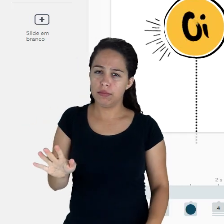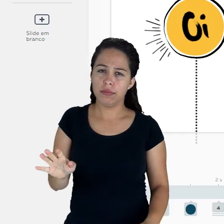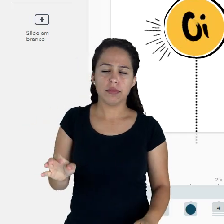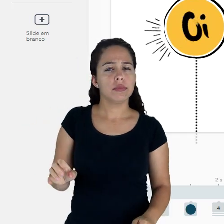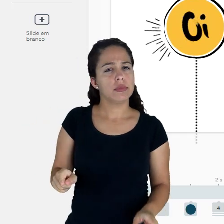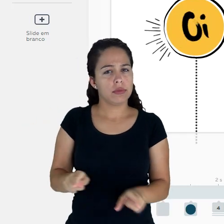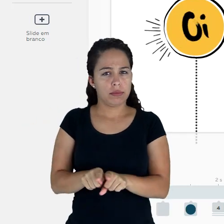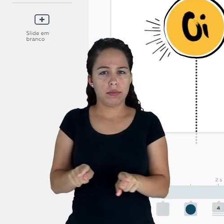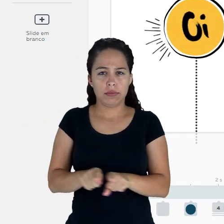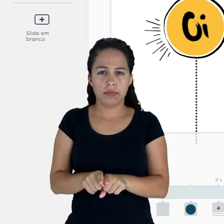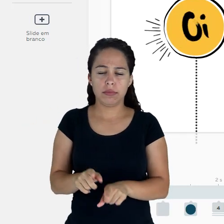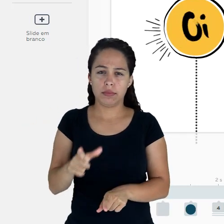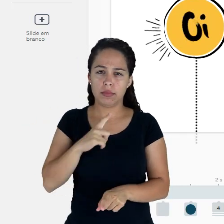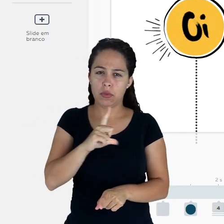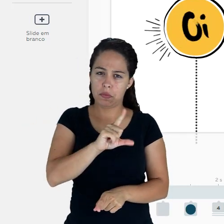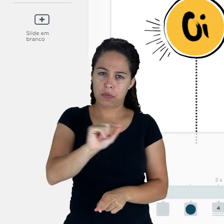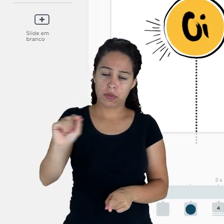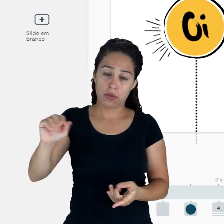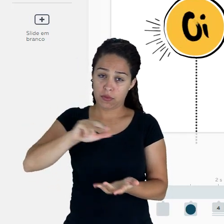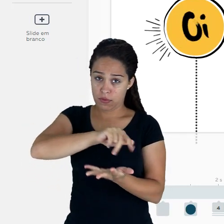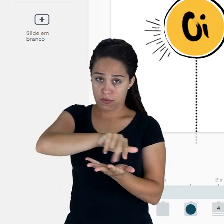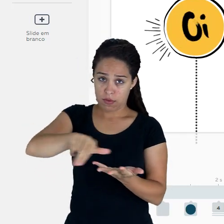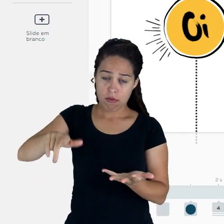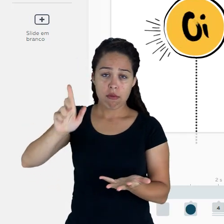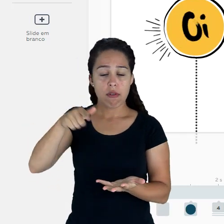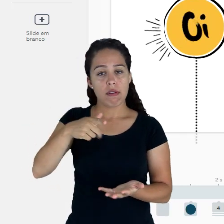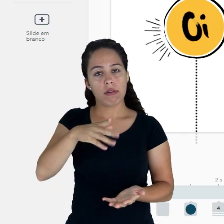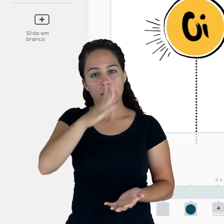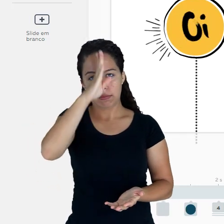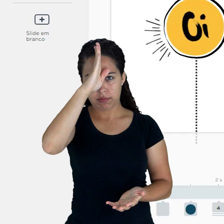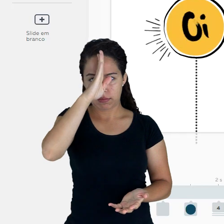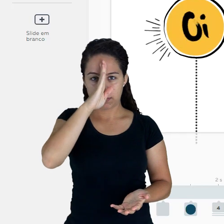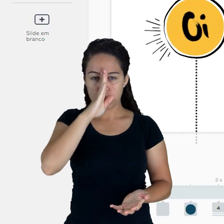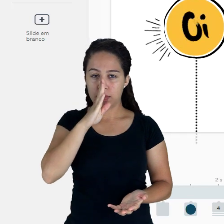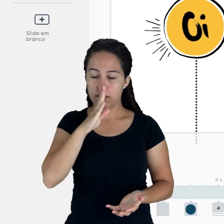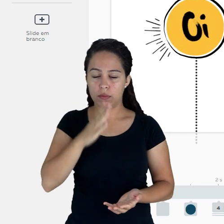também tem vaga as opções de imagens gratuitas aqui